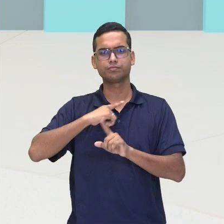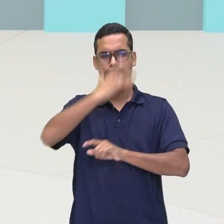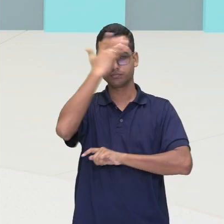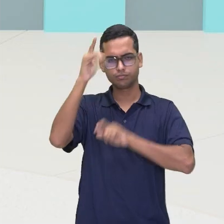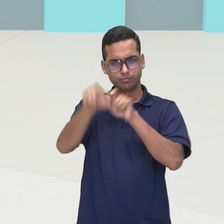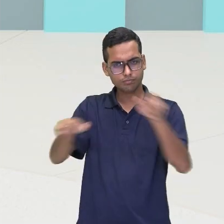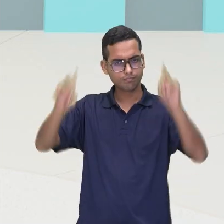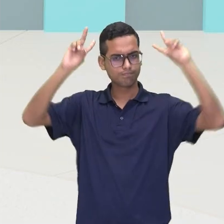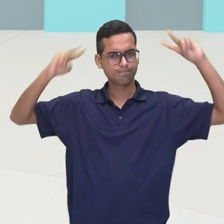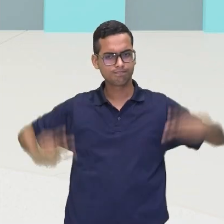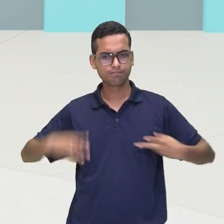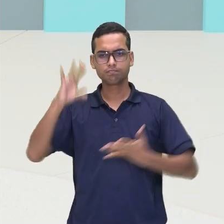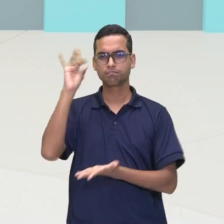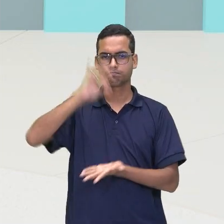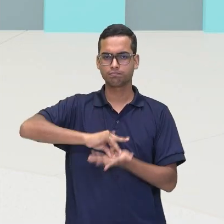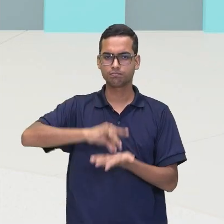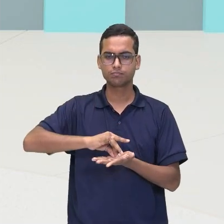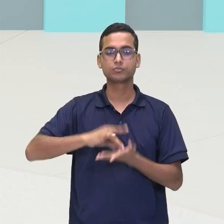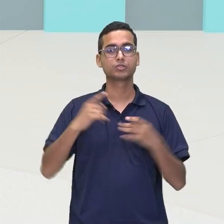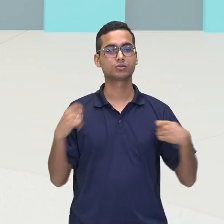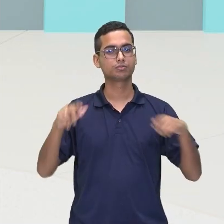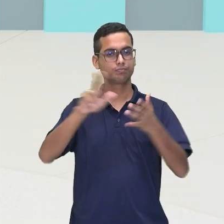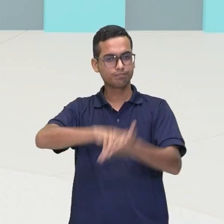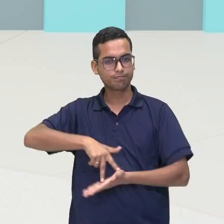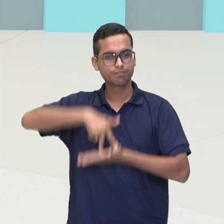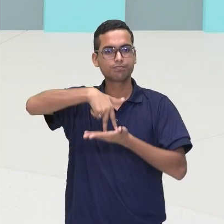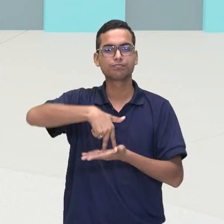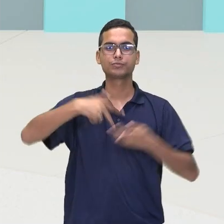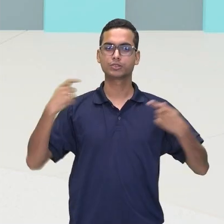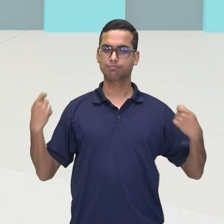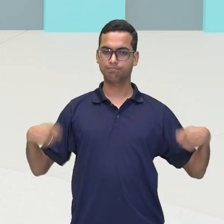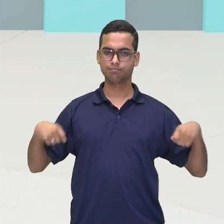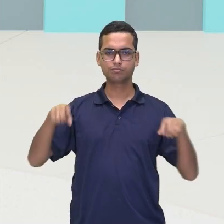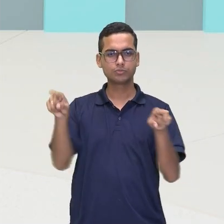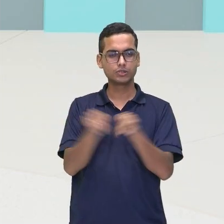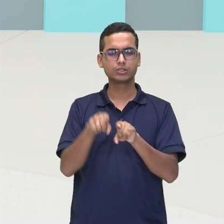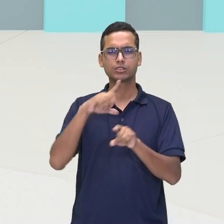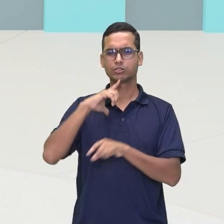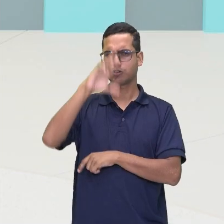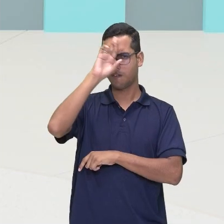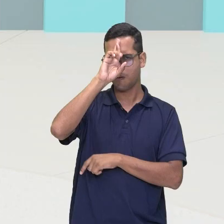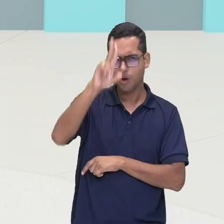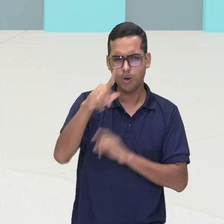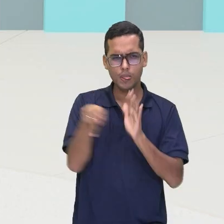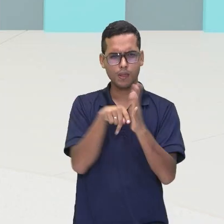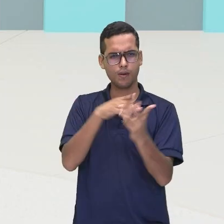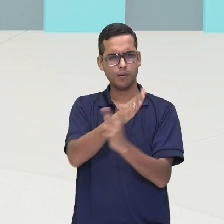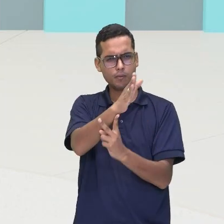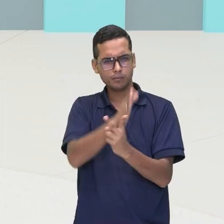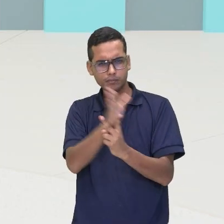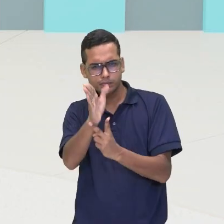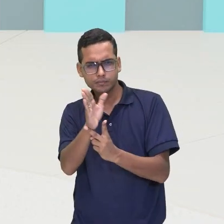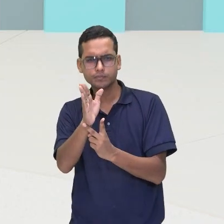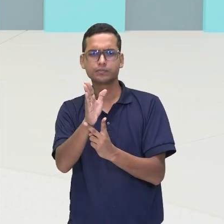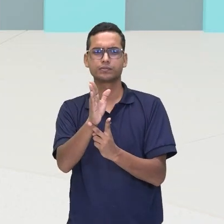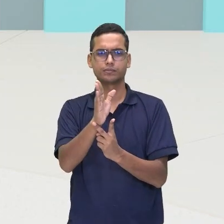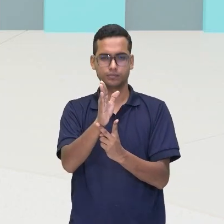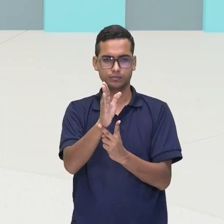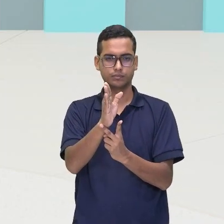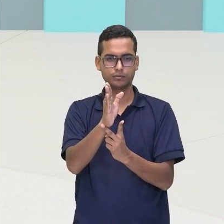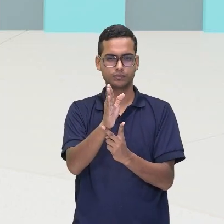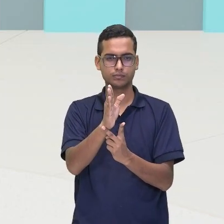humano. E por isso faz-se necessário não confundir o dualismo da modernidade